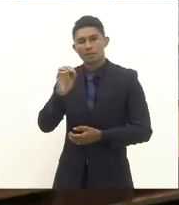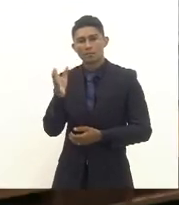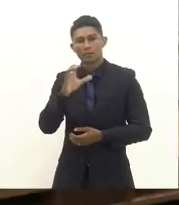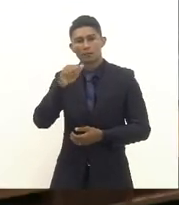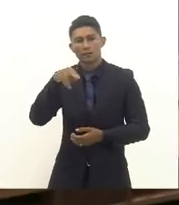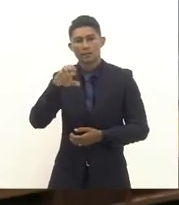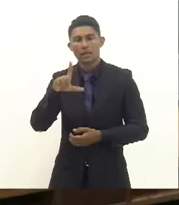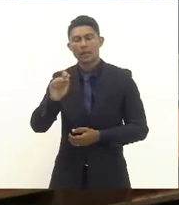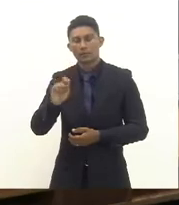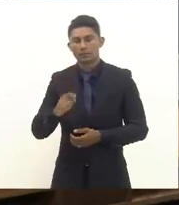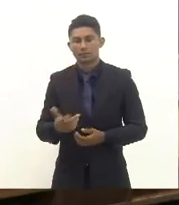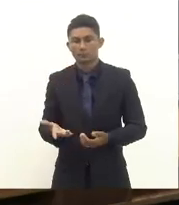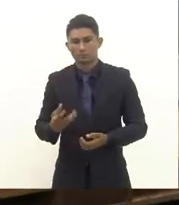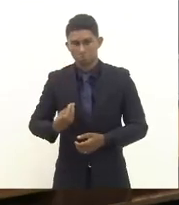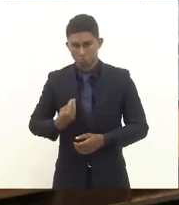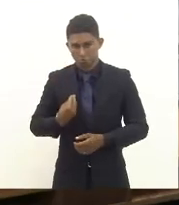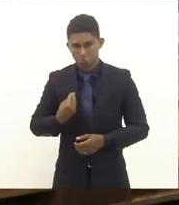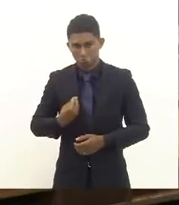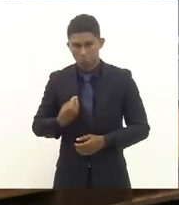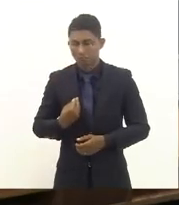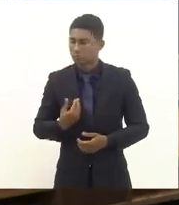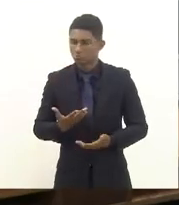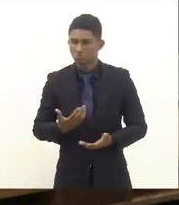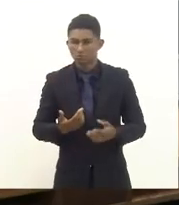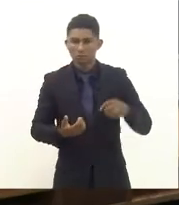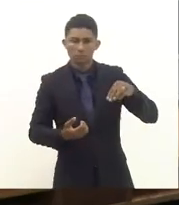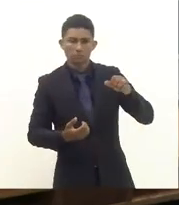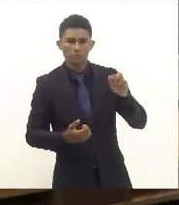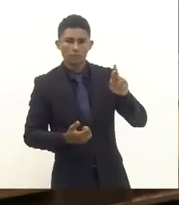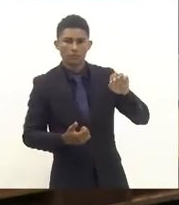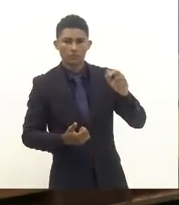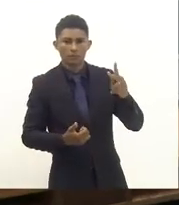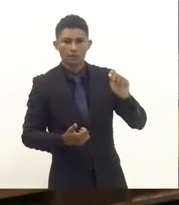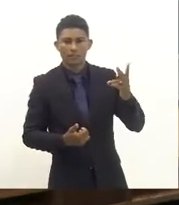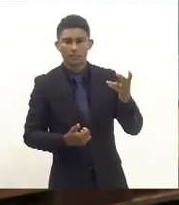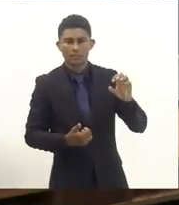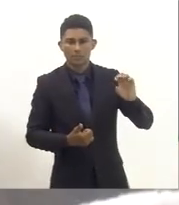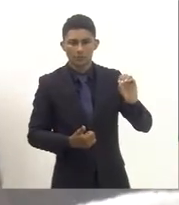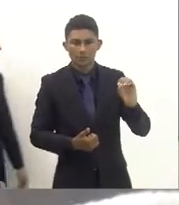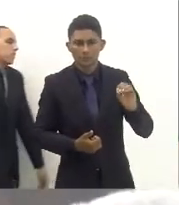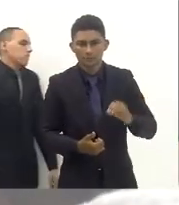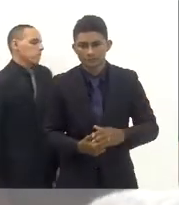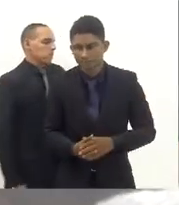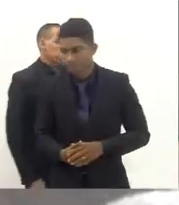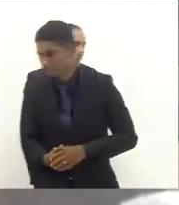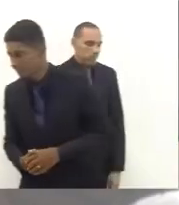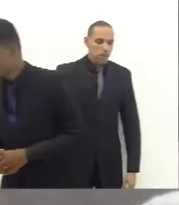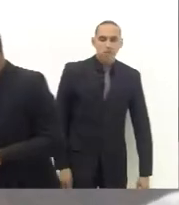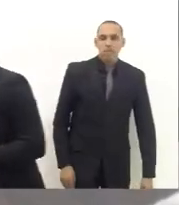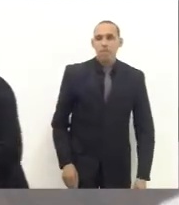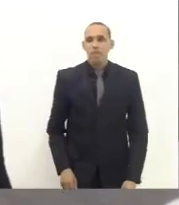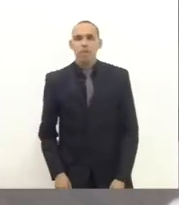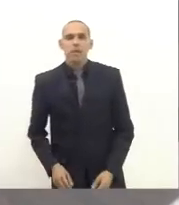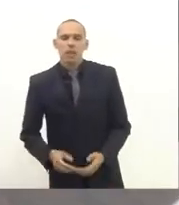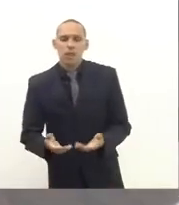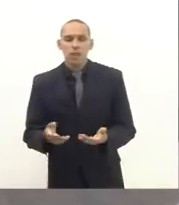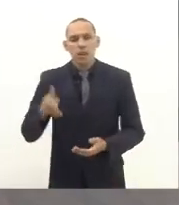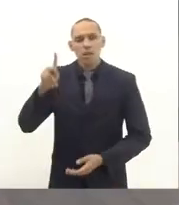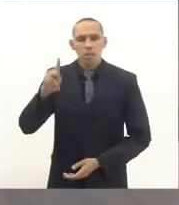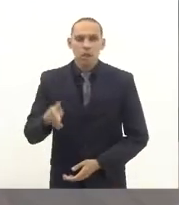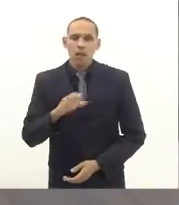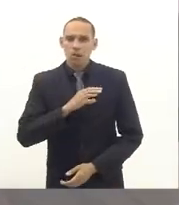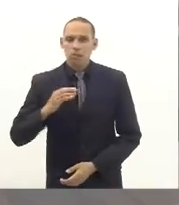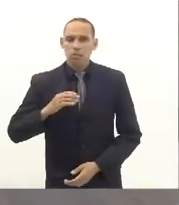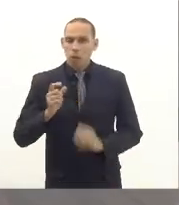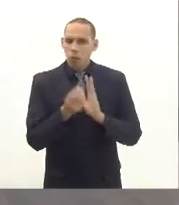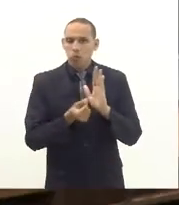ele tá do Márcio canela Deputado Márcio Pacheco é favorável ao presidente o presidente da Comissão de